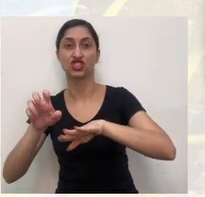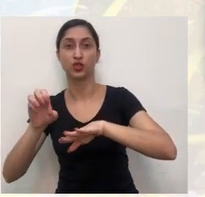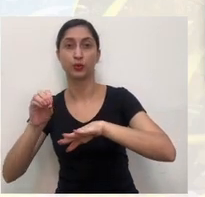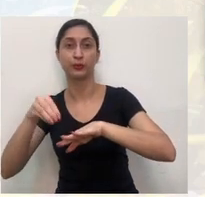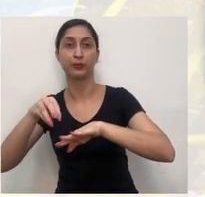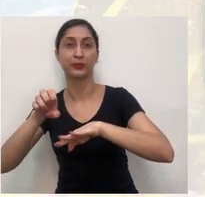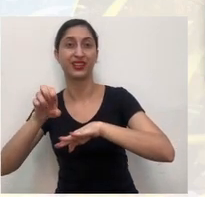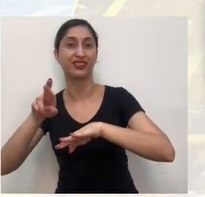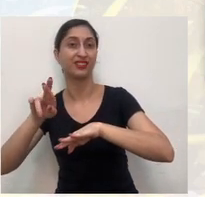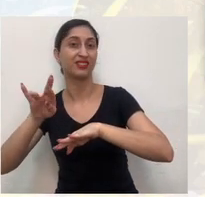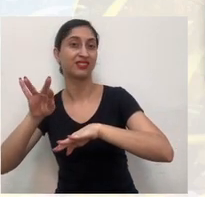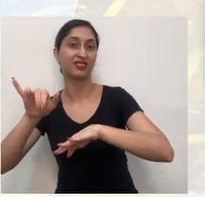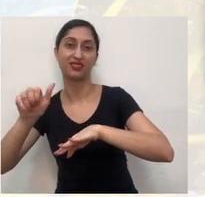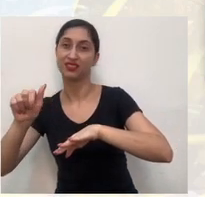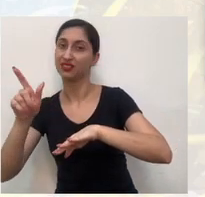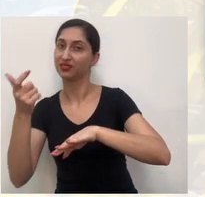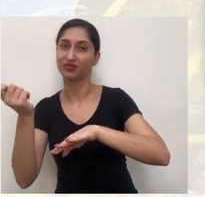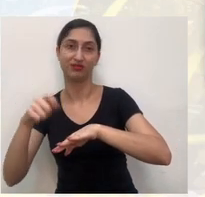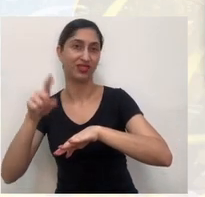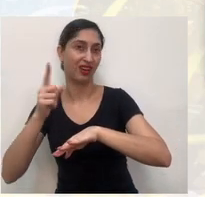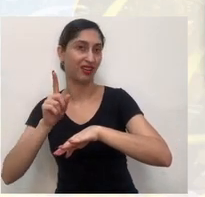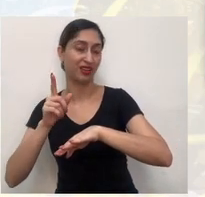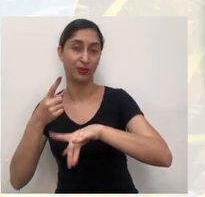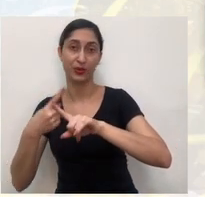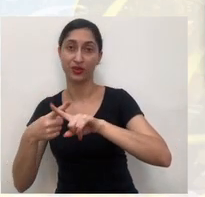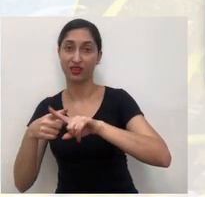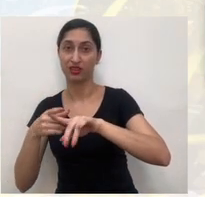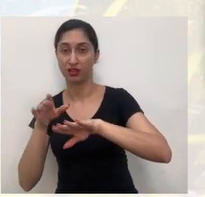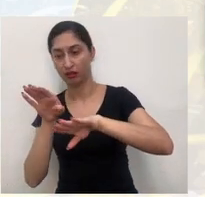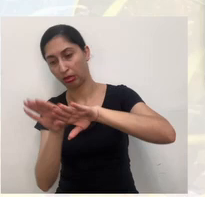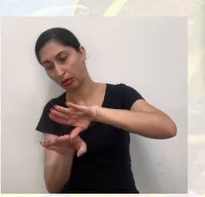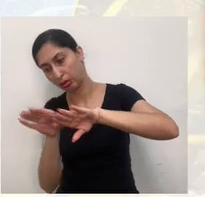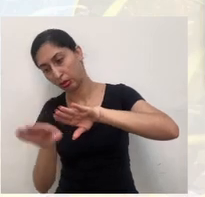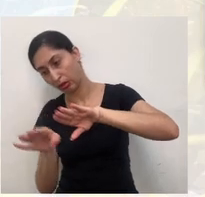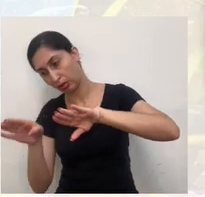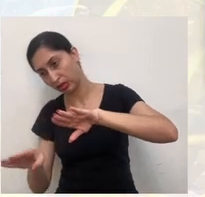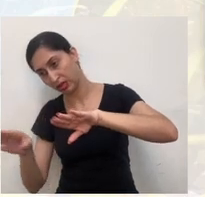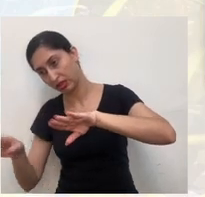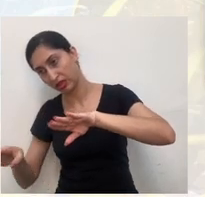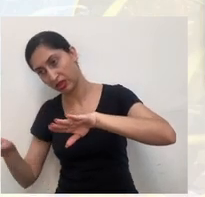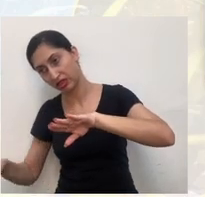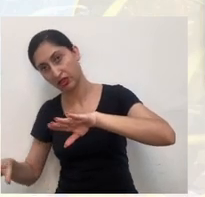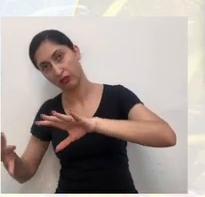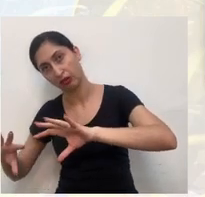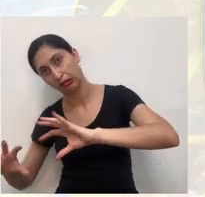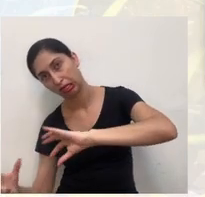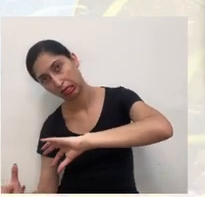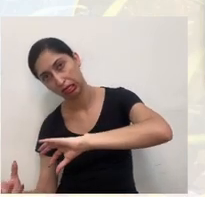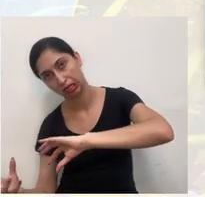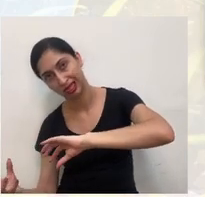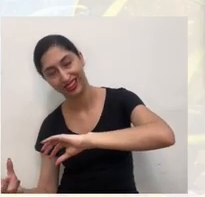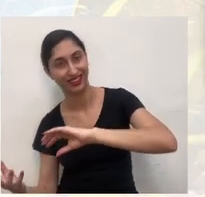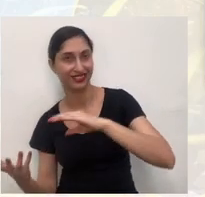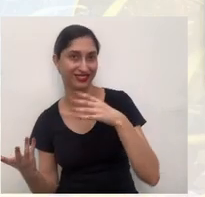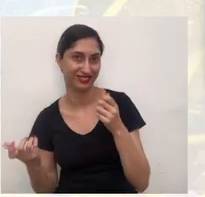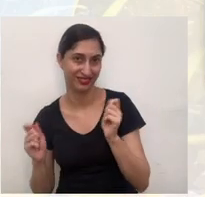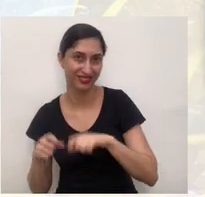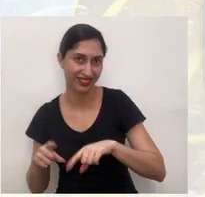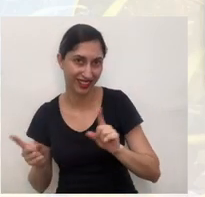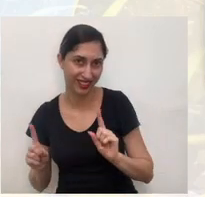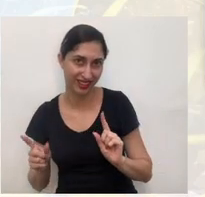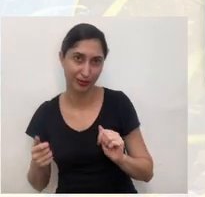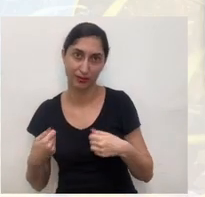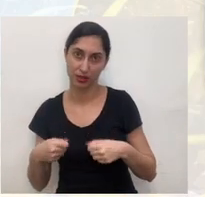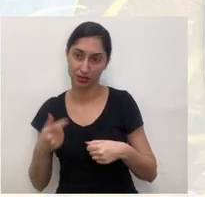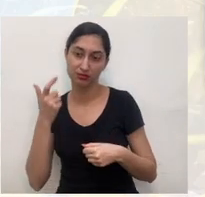vai funcionar bem, mas na hora que você colocar no terreno acidentado, ela vai se deformar toda. Então, a gente tem que